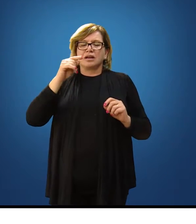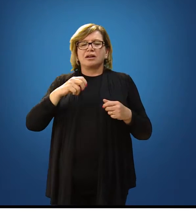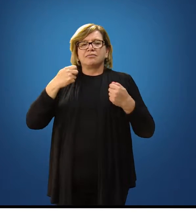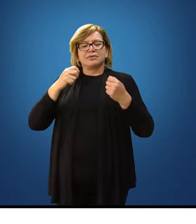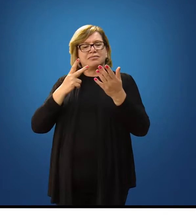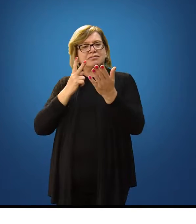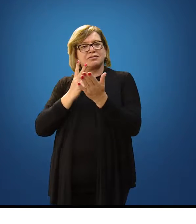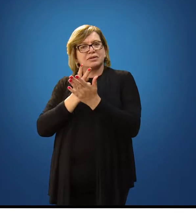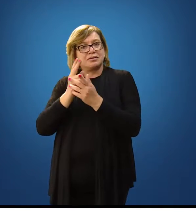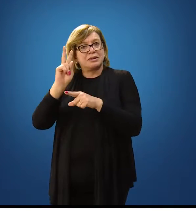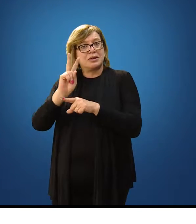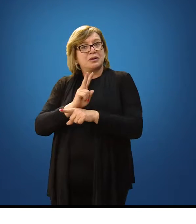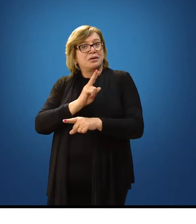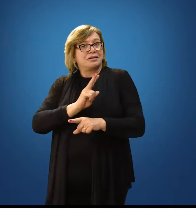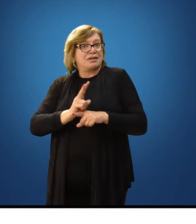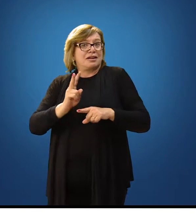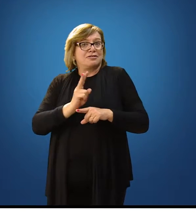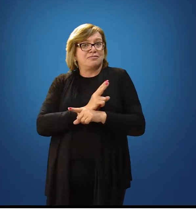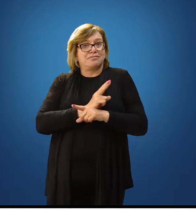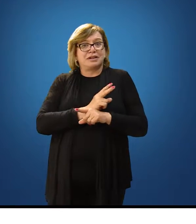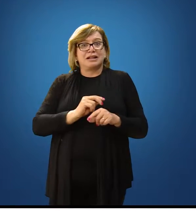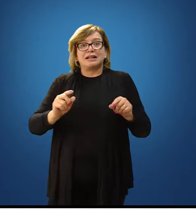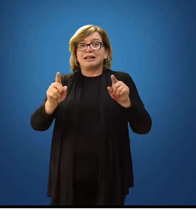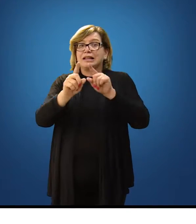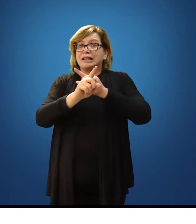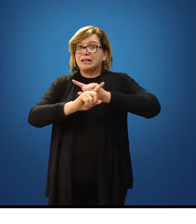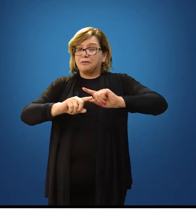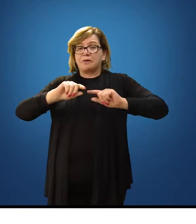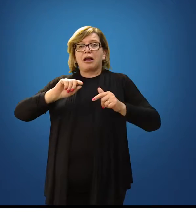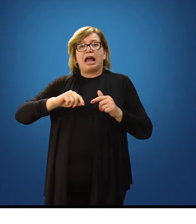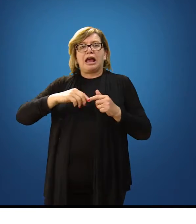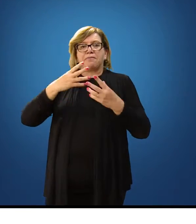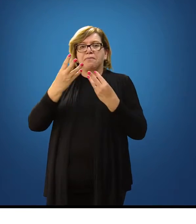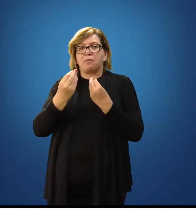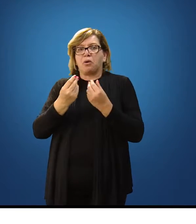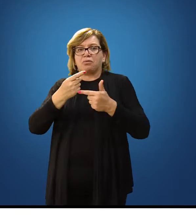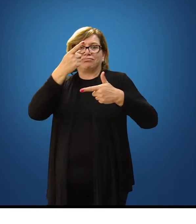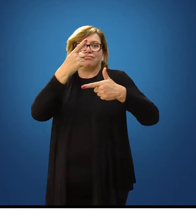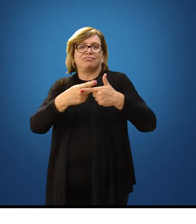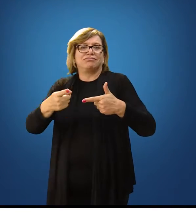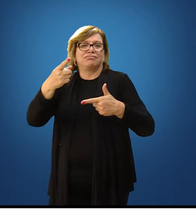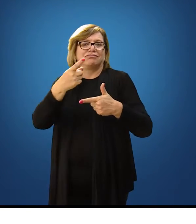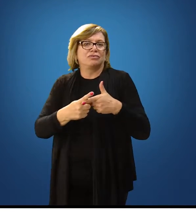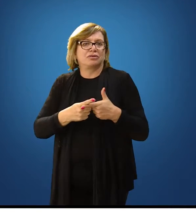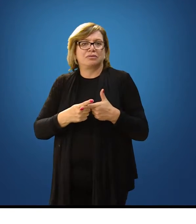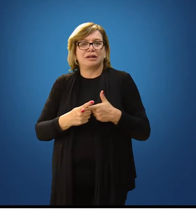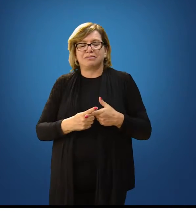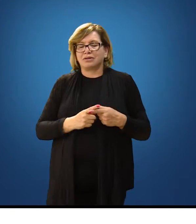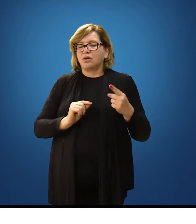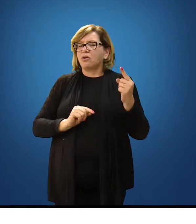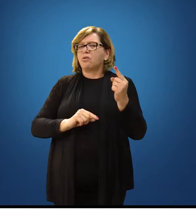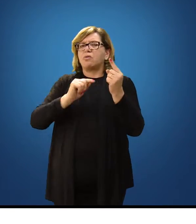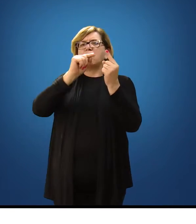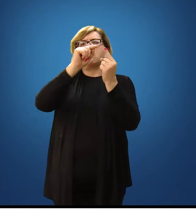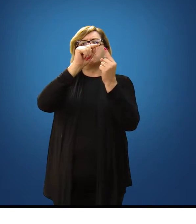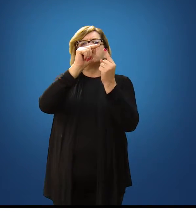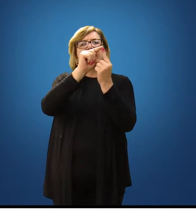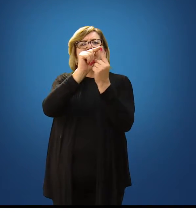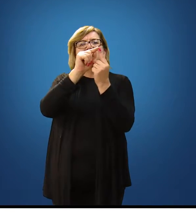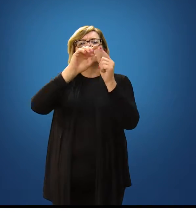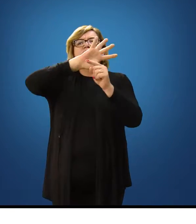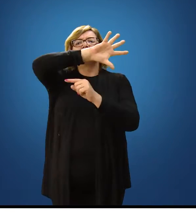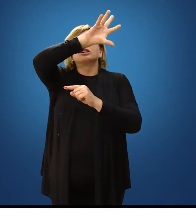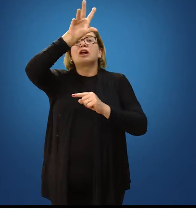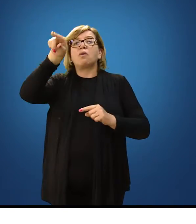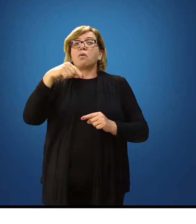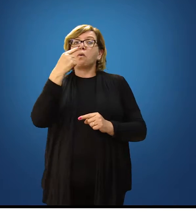cuidado para não inserir mais de um propósito dentro desses elementos. Então, o objetivo geral ele tem que refletir um